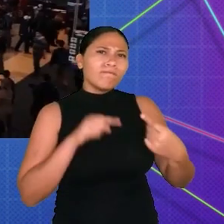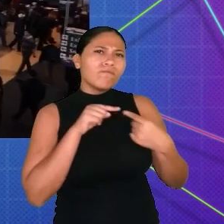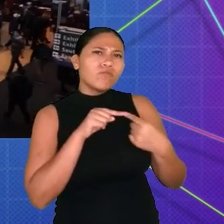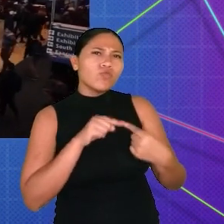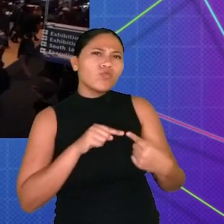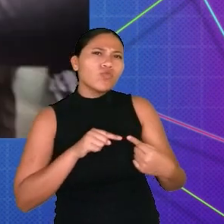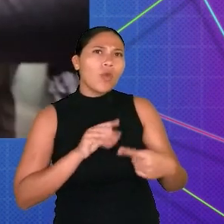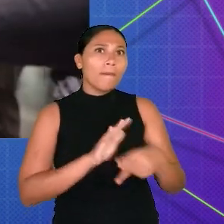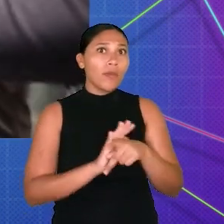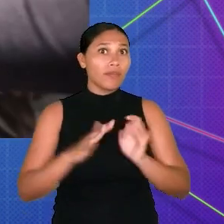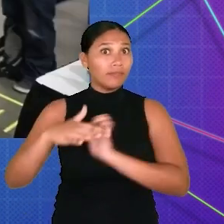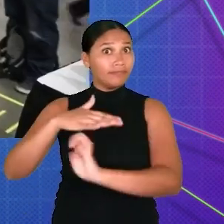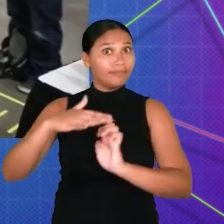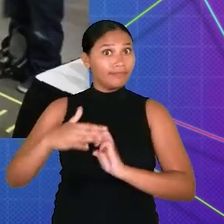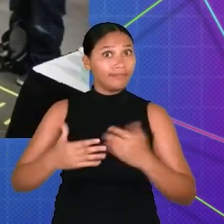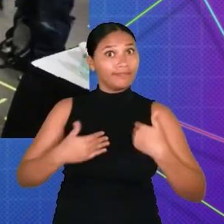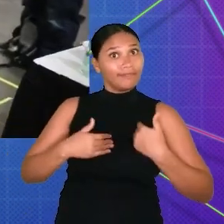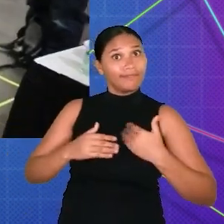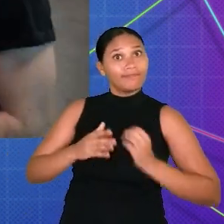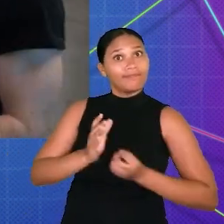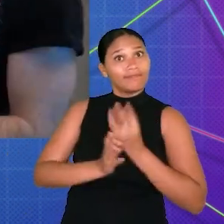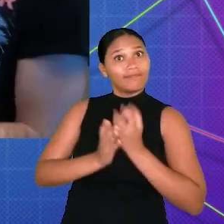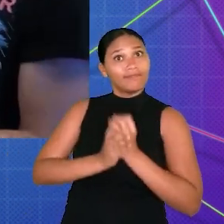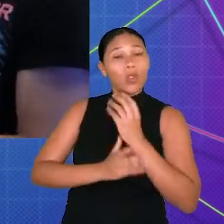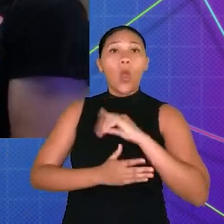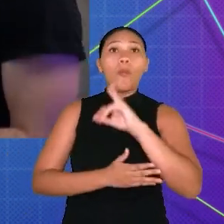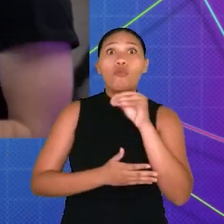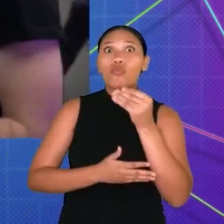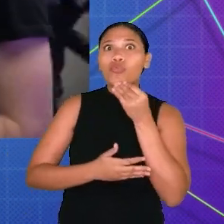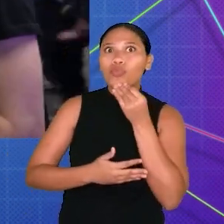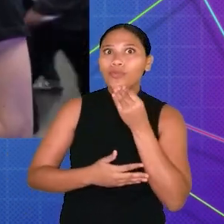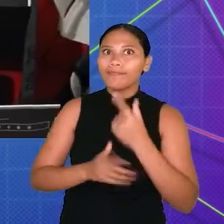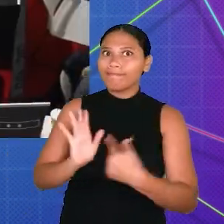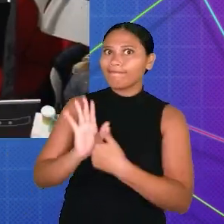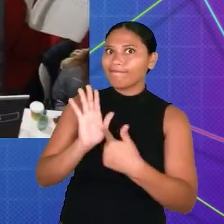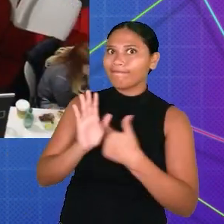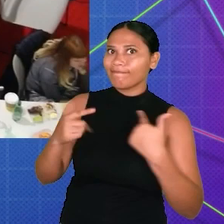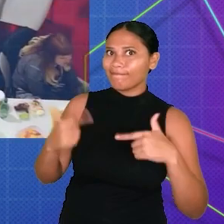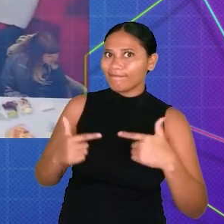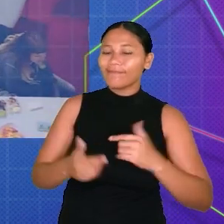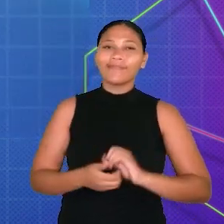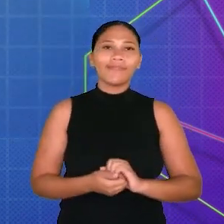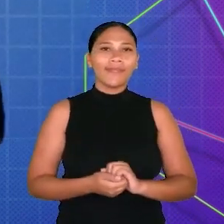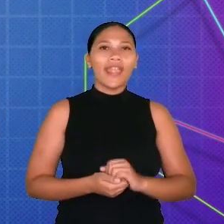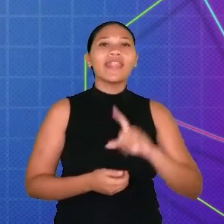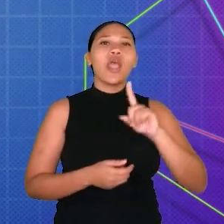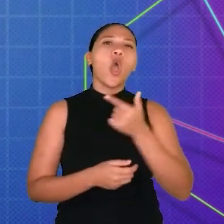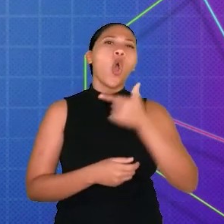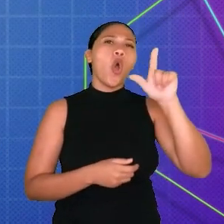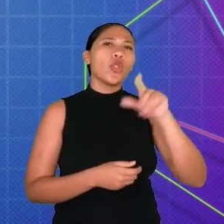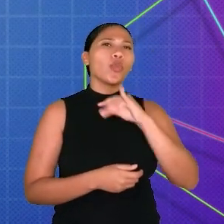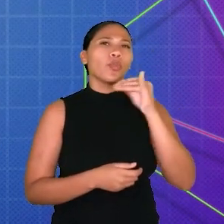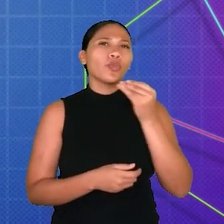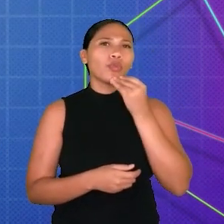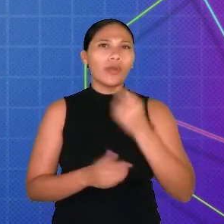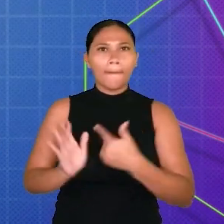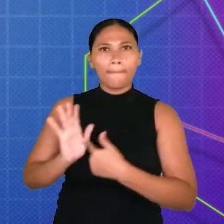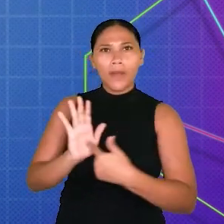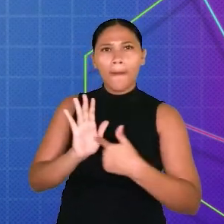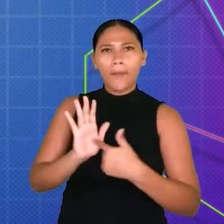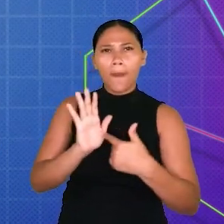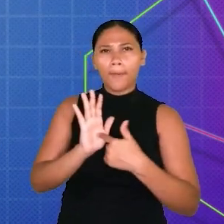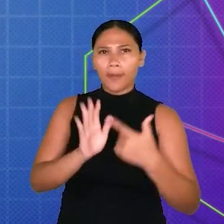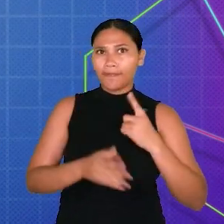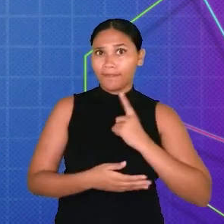produtores independentes das grandes empresas em suas oportunidades de negócio. Atualmente, há outra alternativa de divulgação de